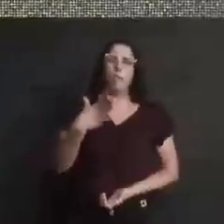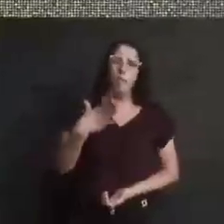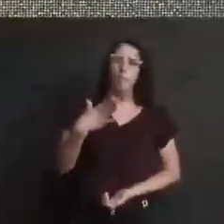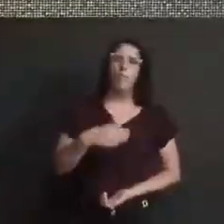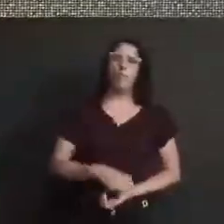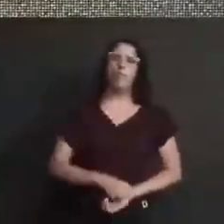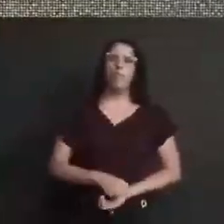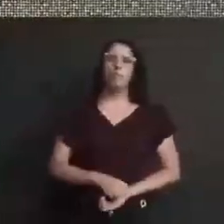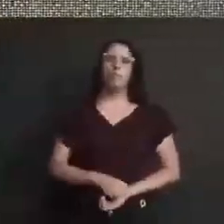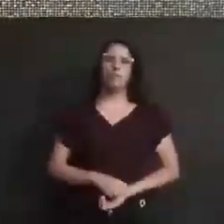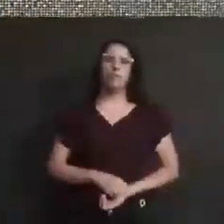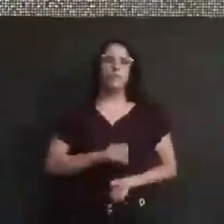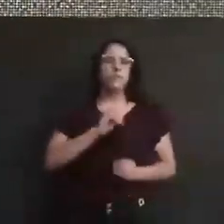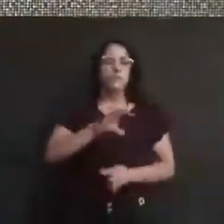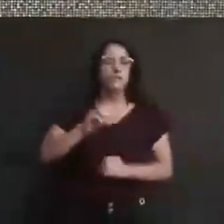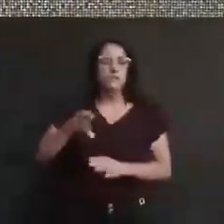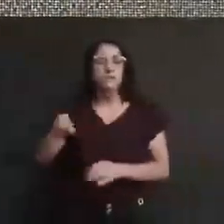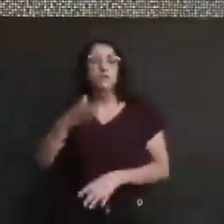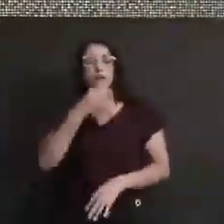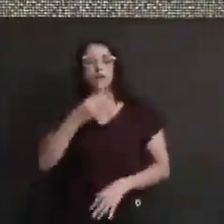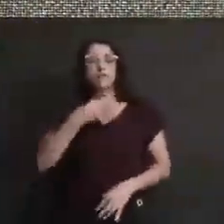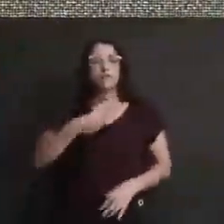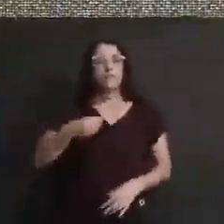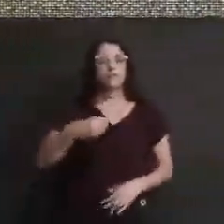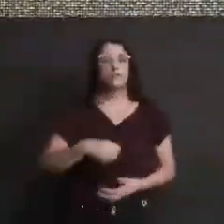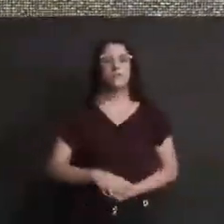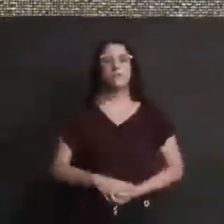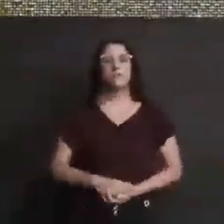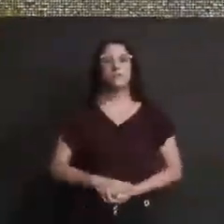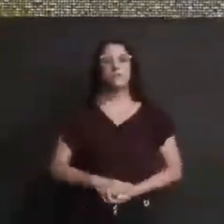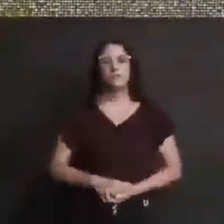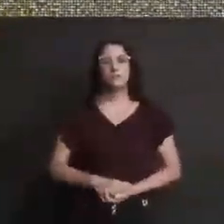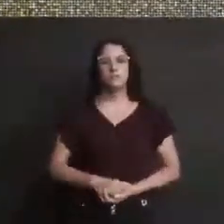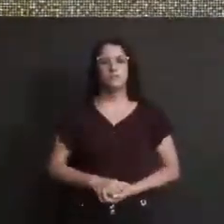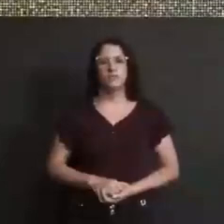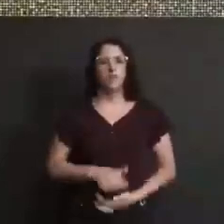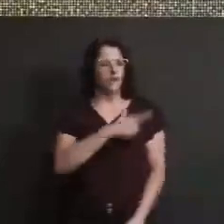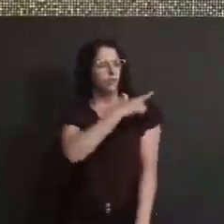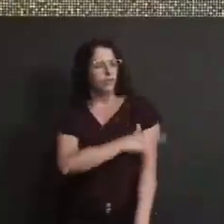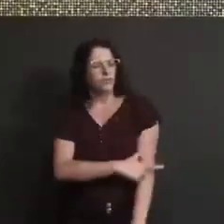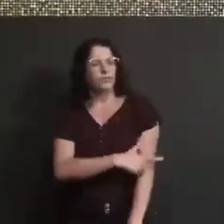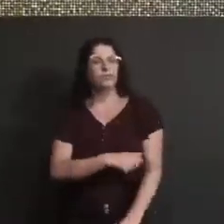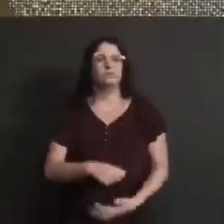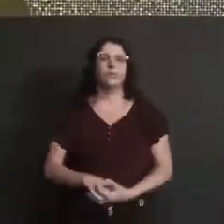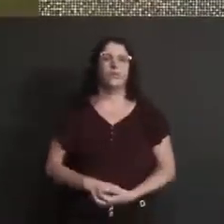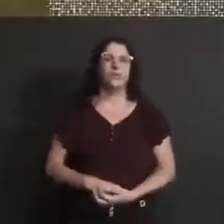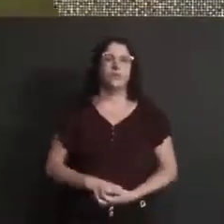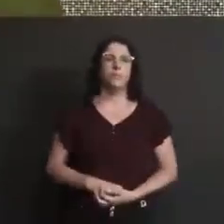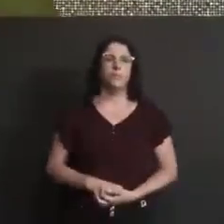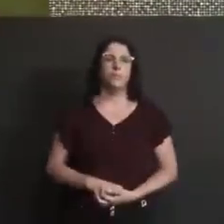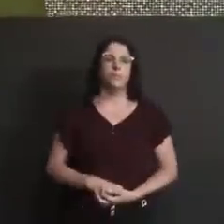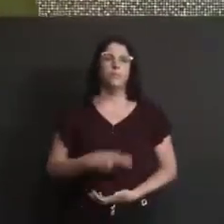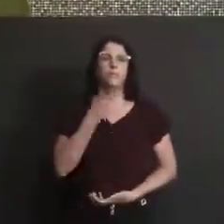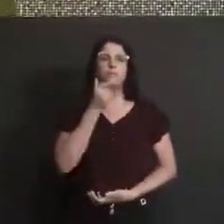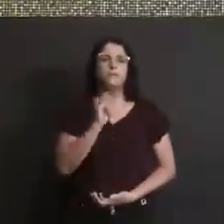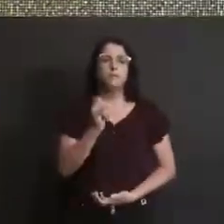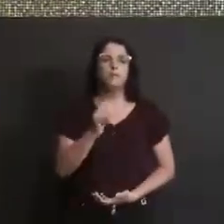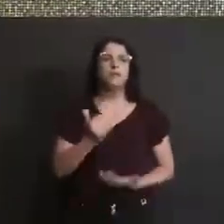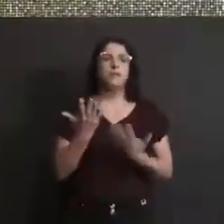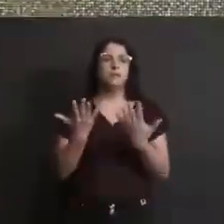Vale a pena ensinar os filhos debaixo dessa educação. Quantos pais empurrando os